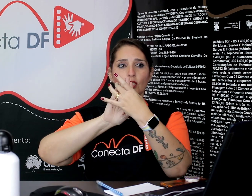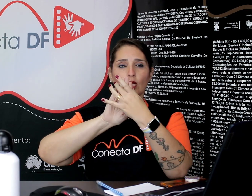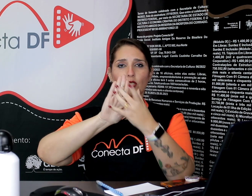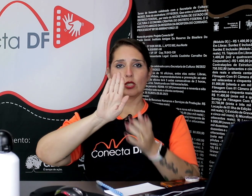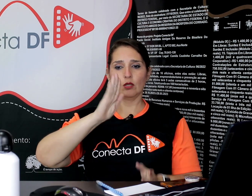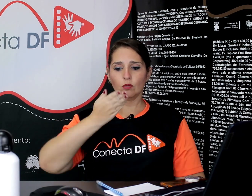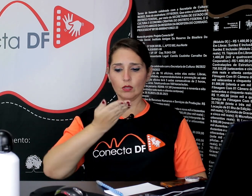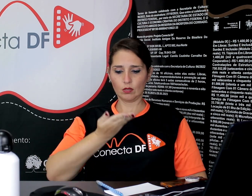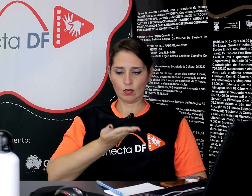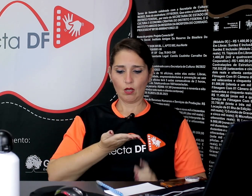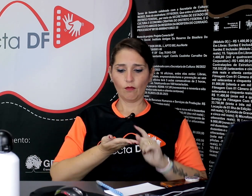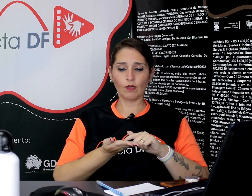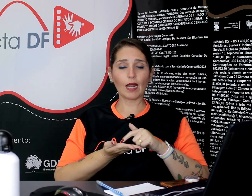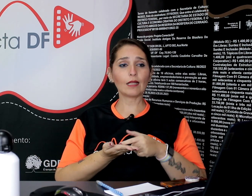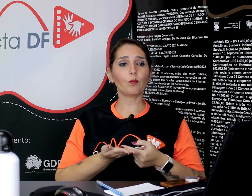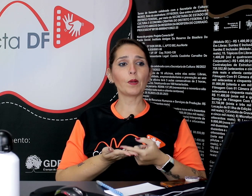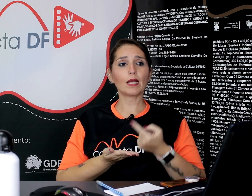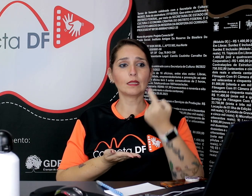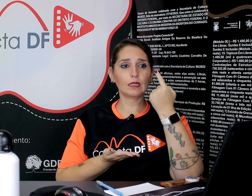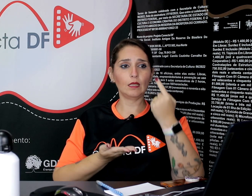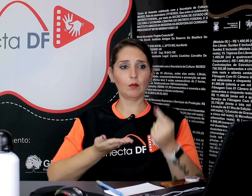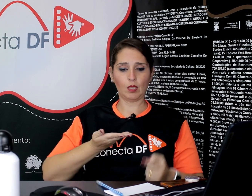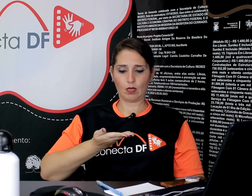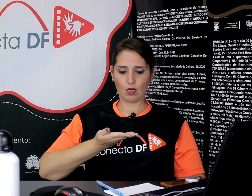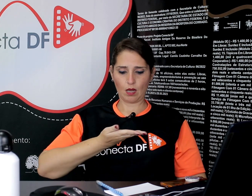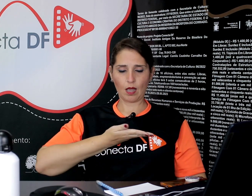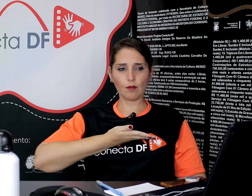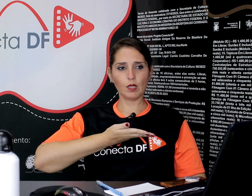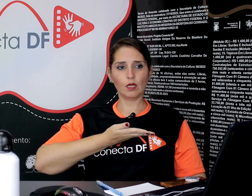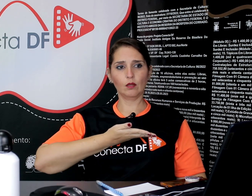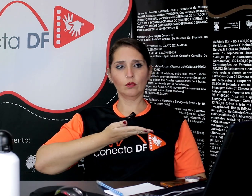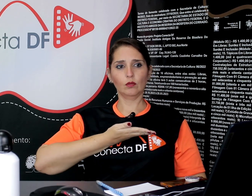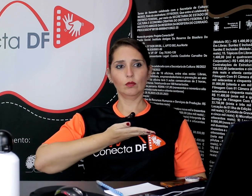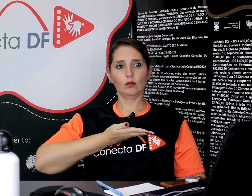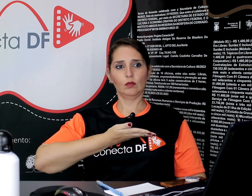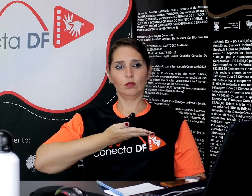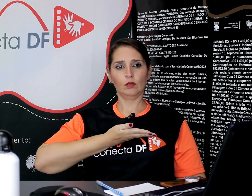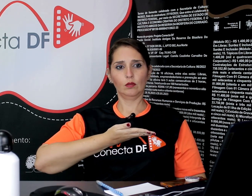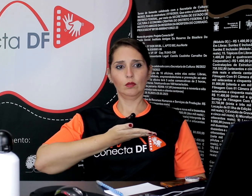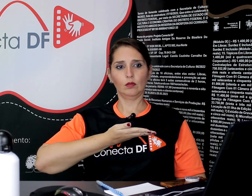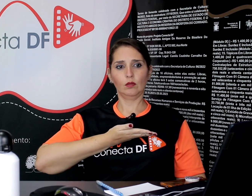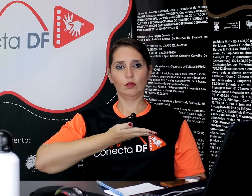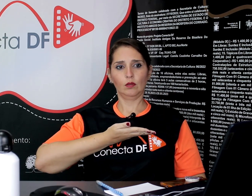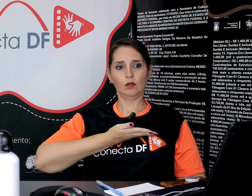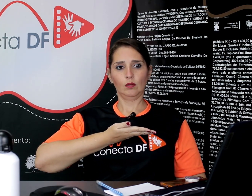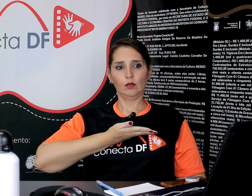dedos fechadinhos, virado para cima, amigo.